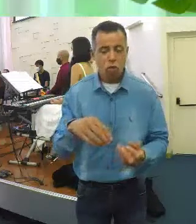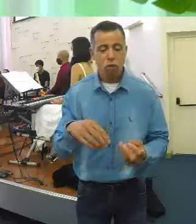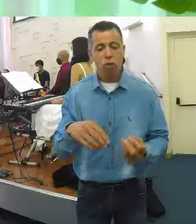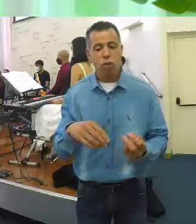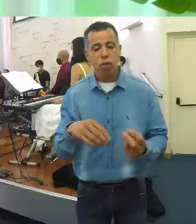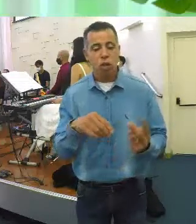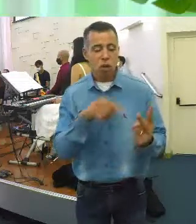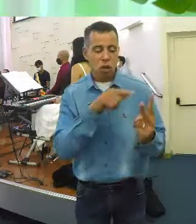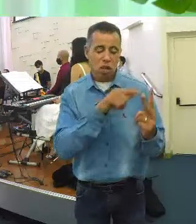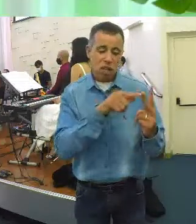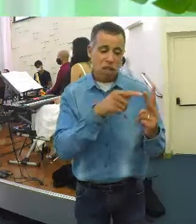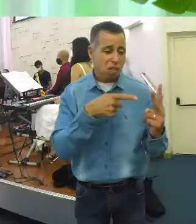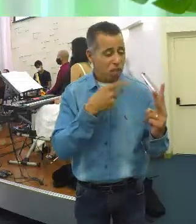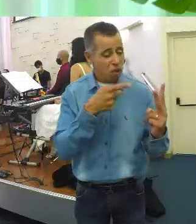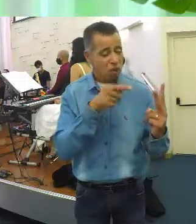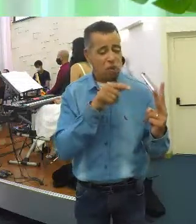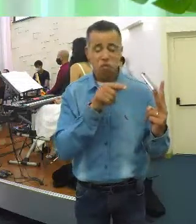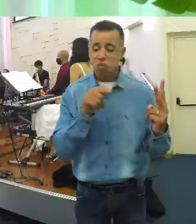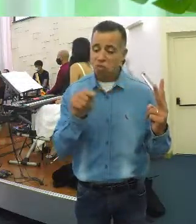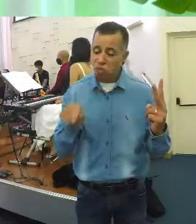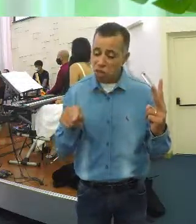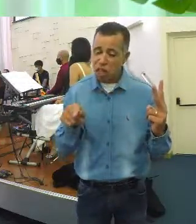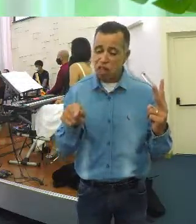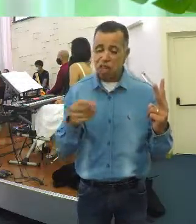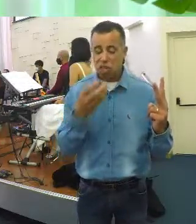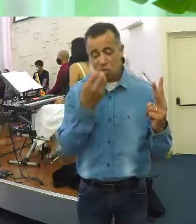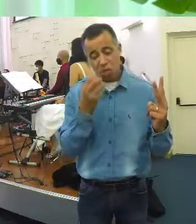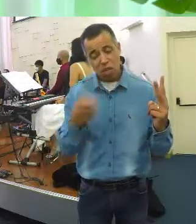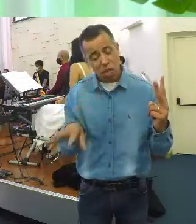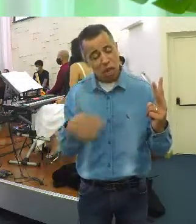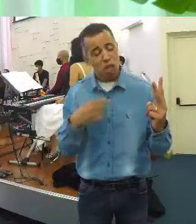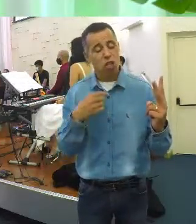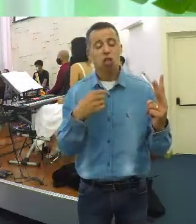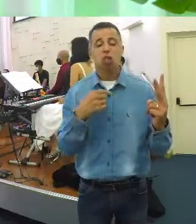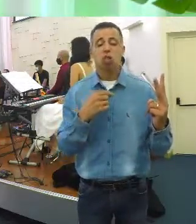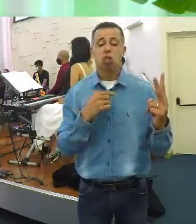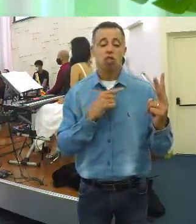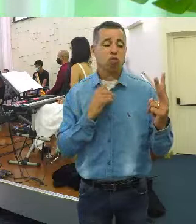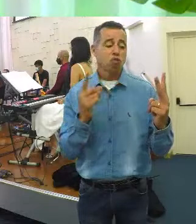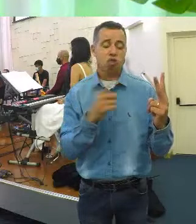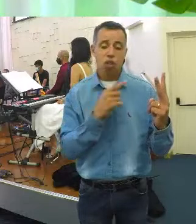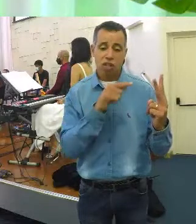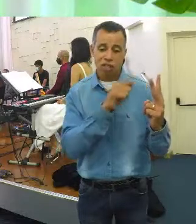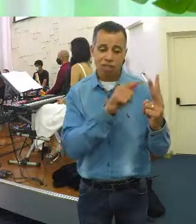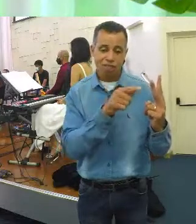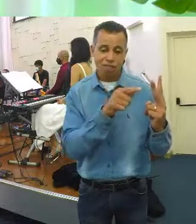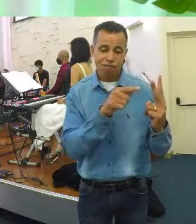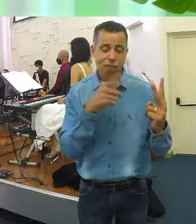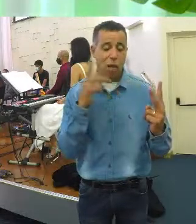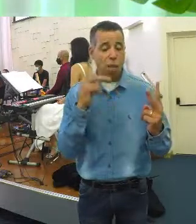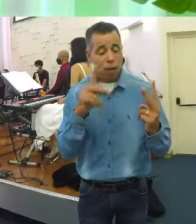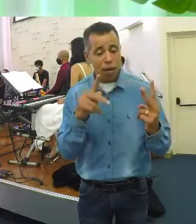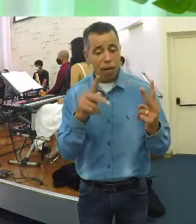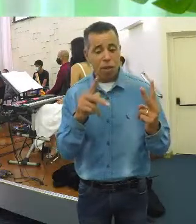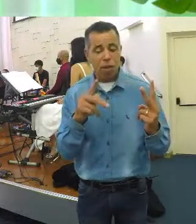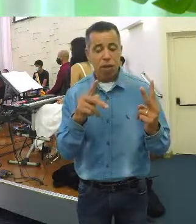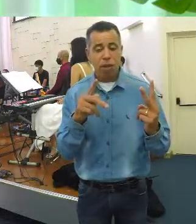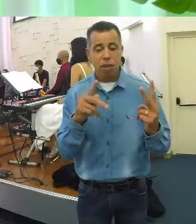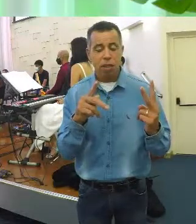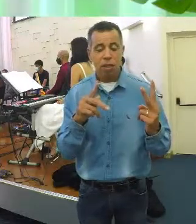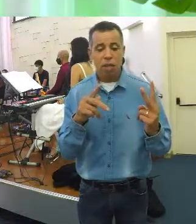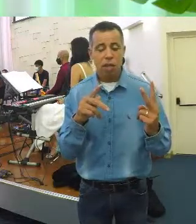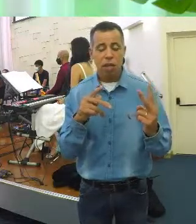continuaremos pregando. Se vocês não querem, nós pregaremos aos judeus. Lá no verso 48, eles dizem: olha,